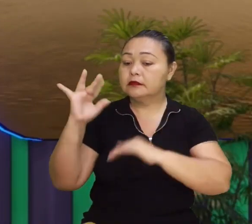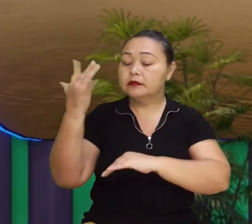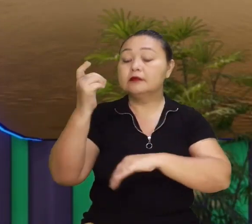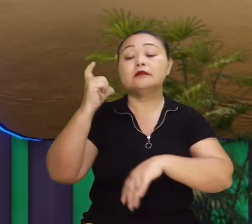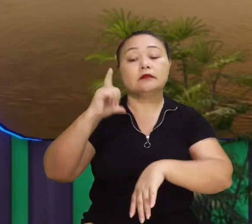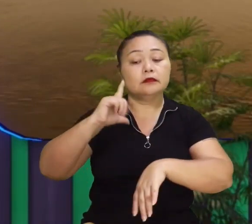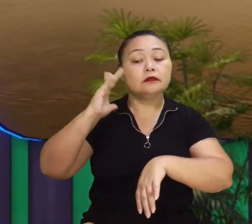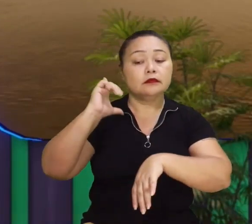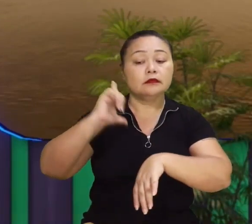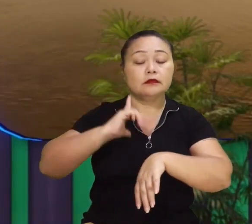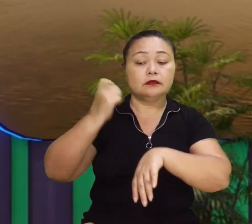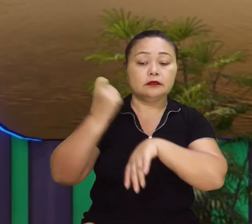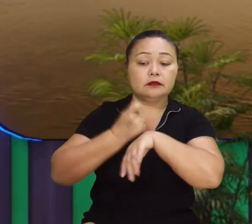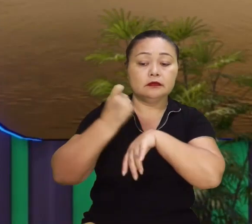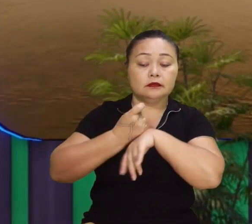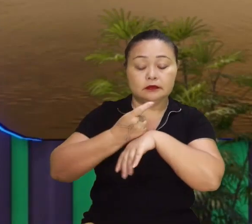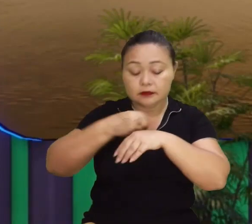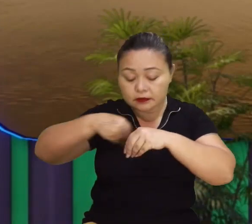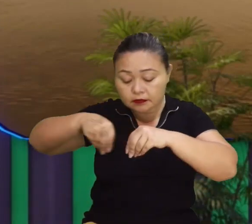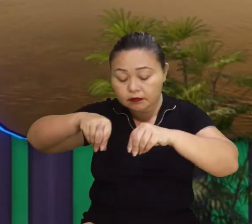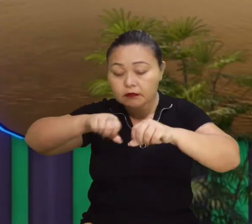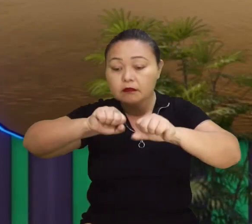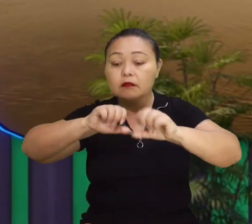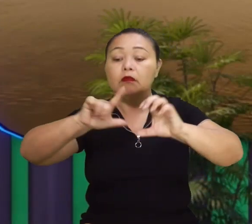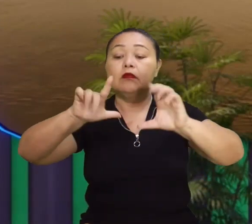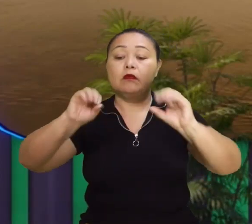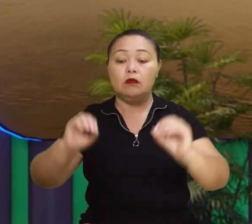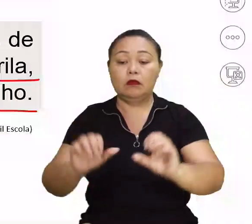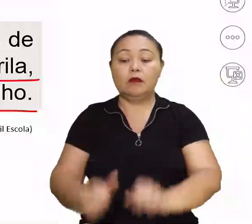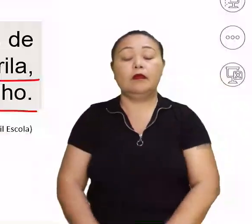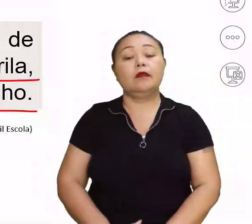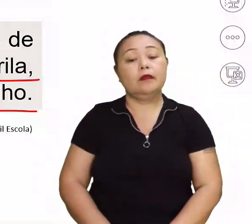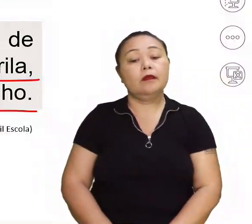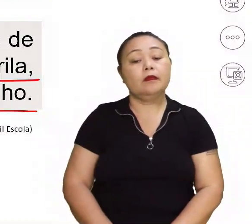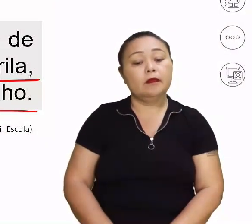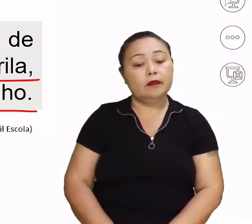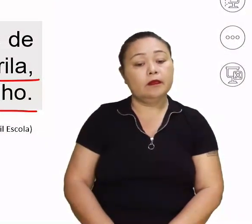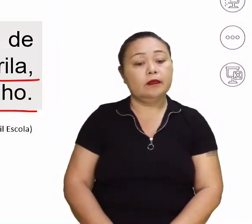dura que a gente encontra no solo, ok? Vamos lá no quadro.